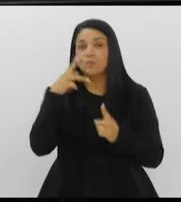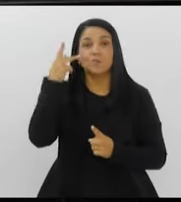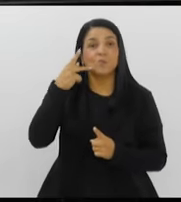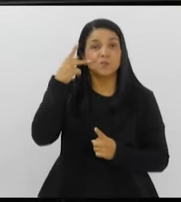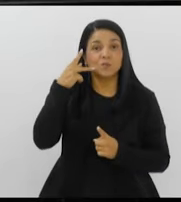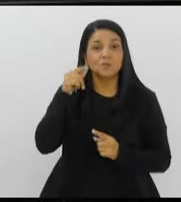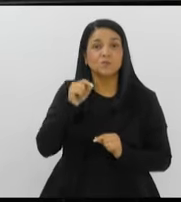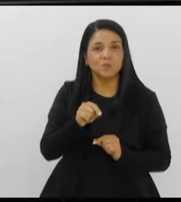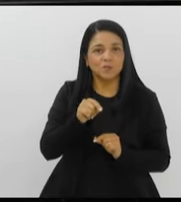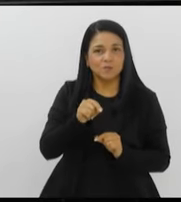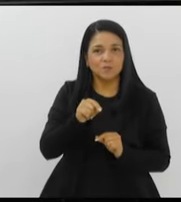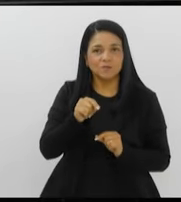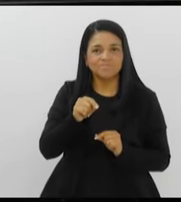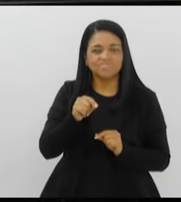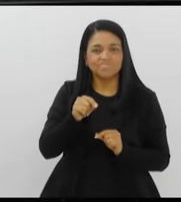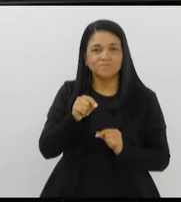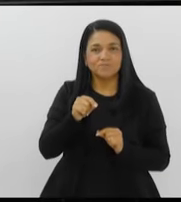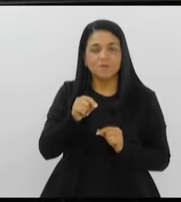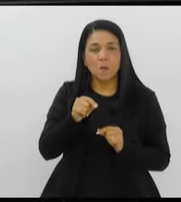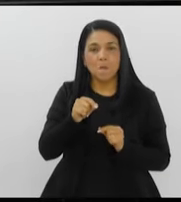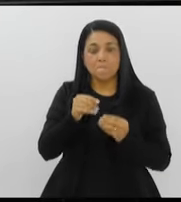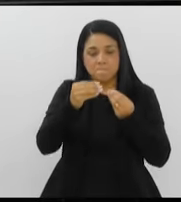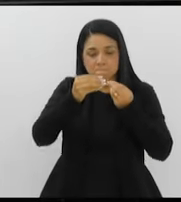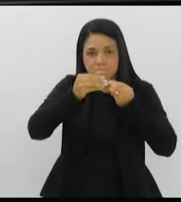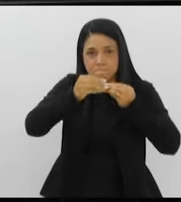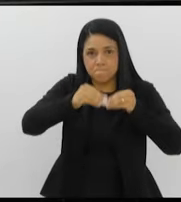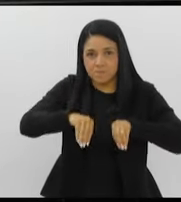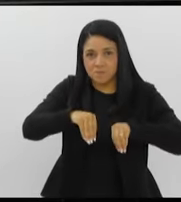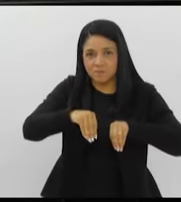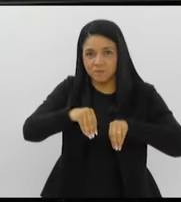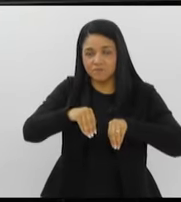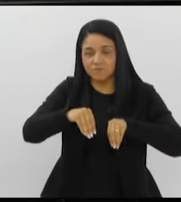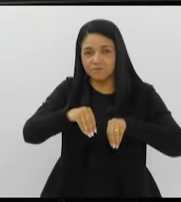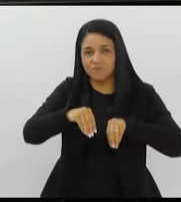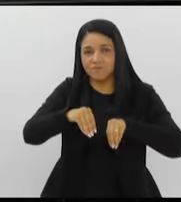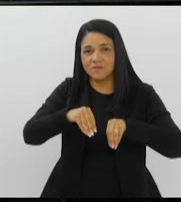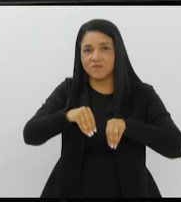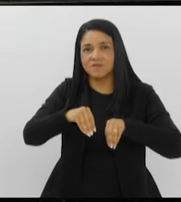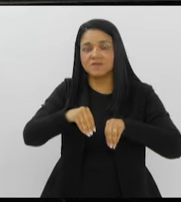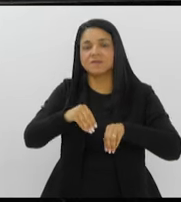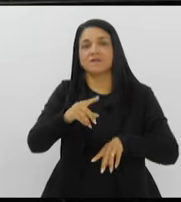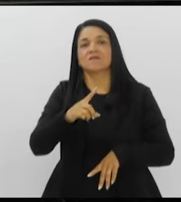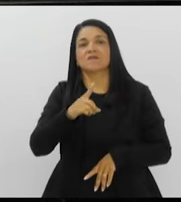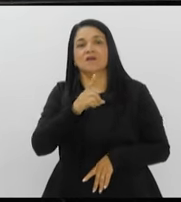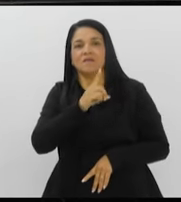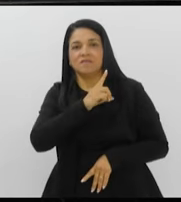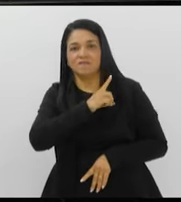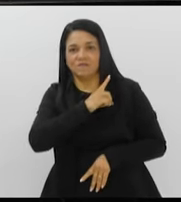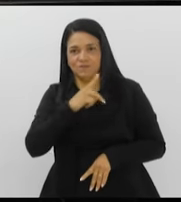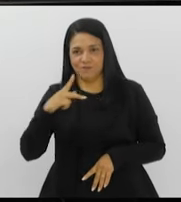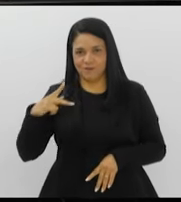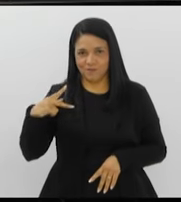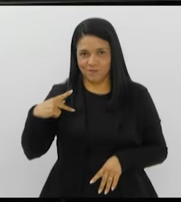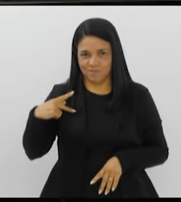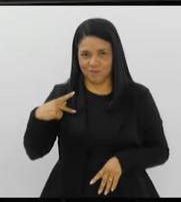mancha a imagem da honrosa, da gloriosa Defensoria Pública do Estado do Rio de